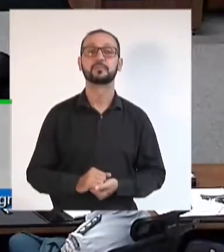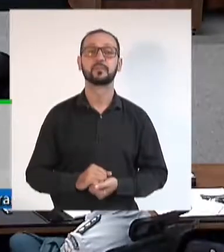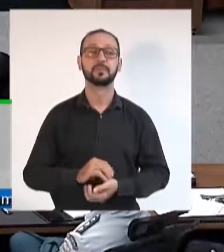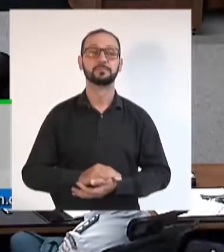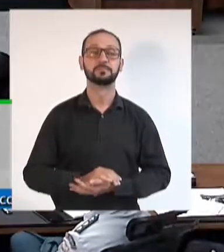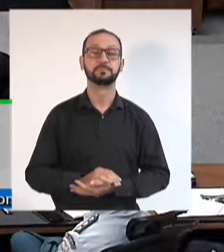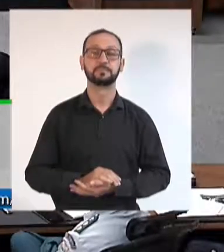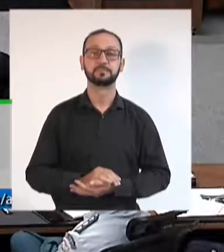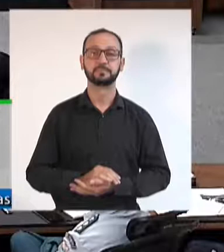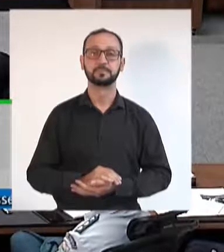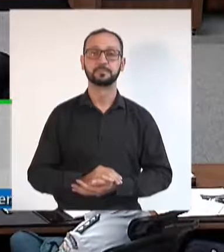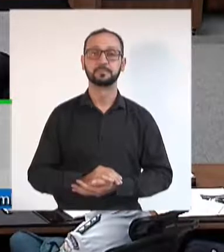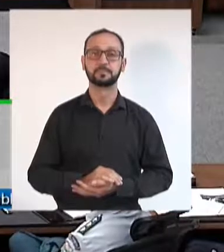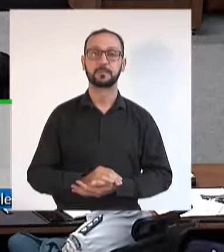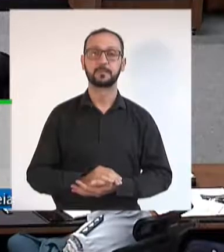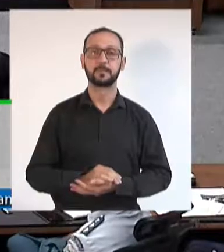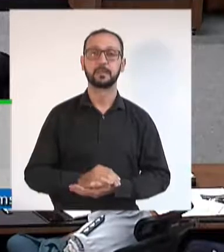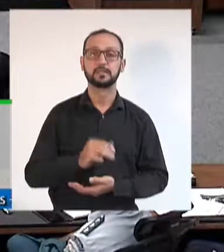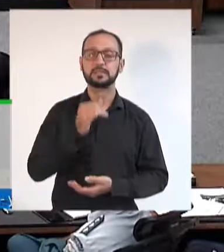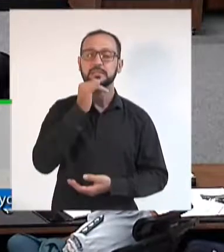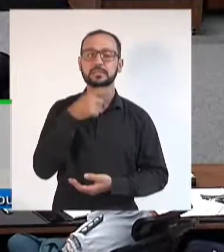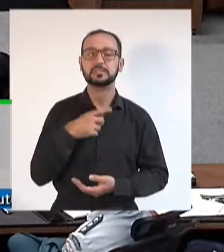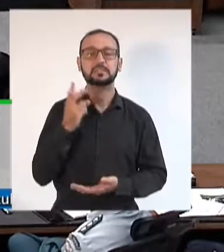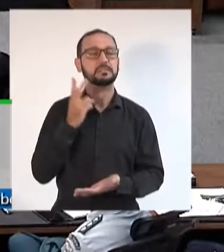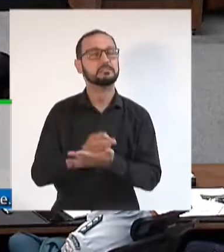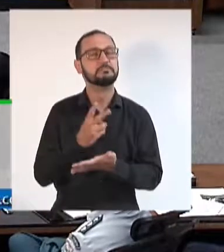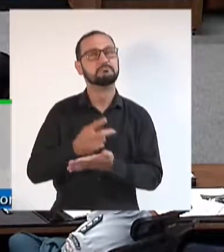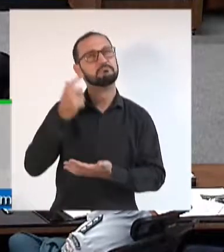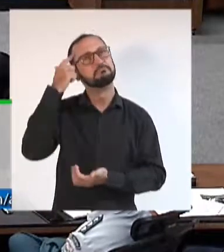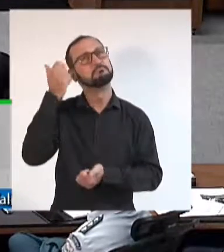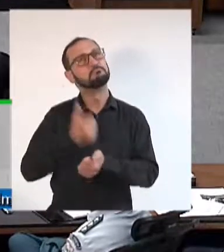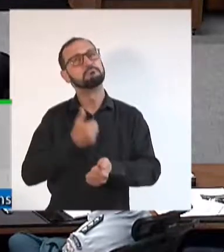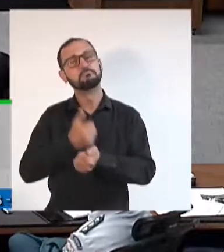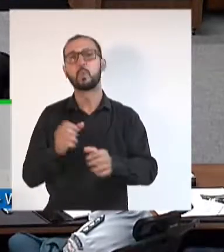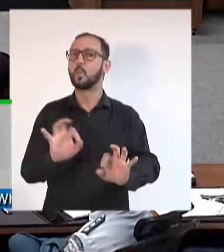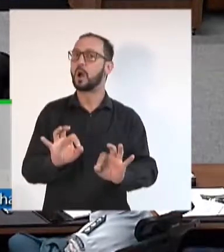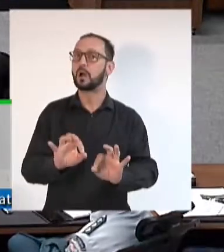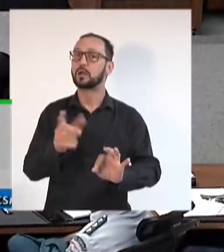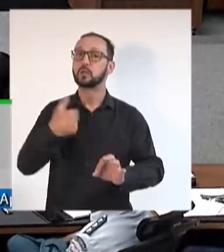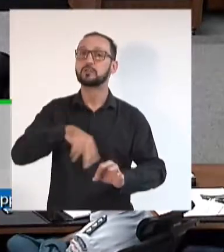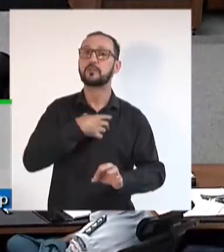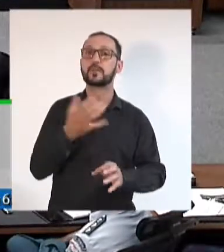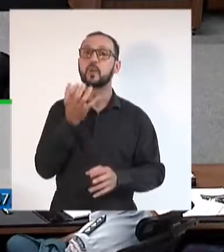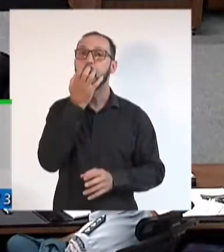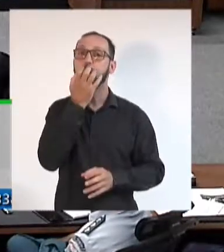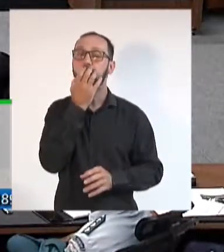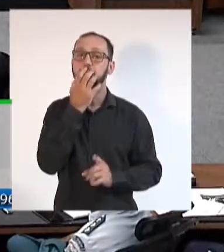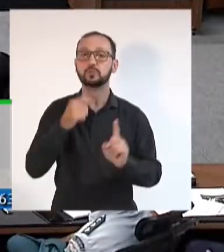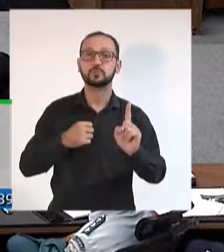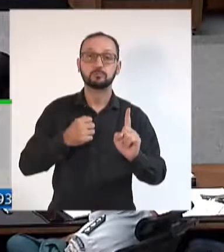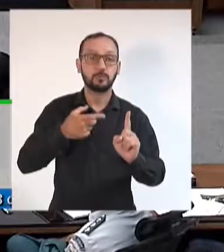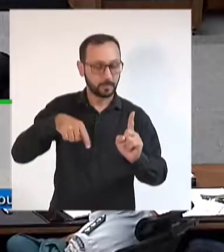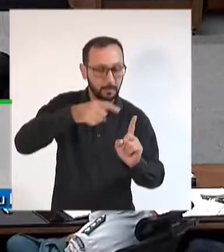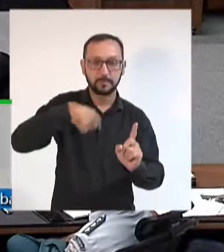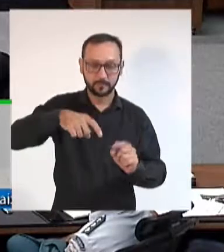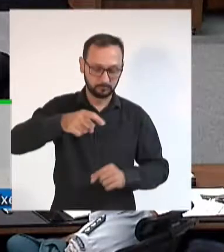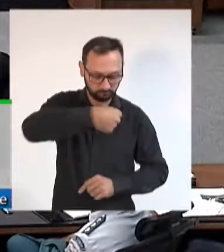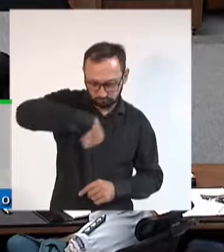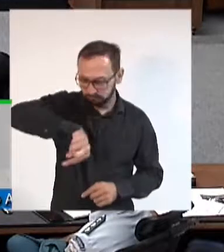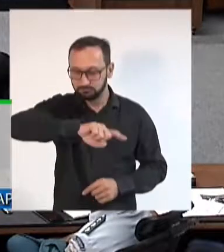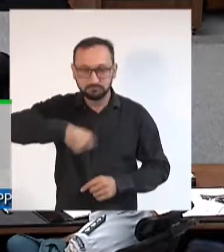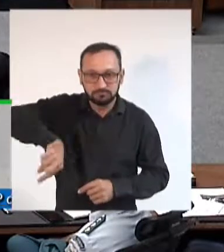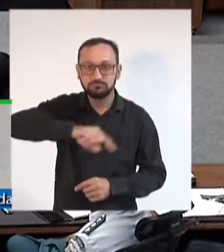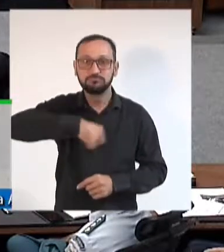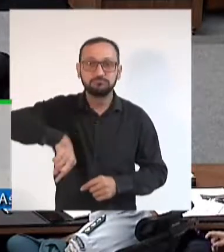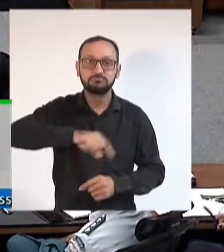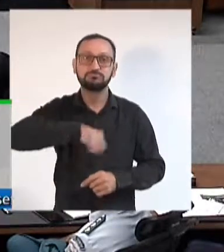a gente sabe. Então, se a gente não parar para pensar, nós vamos ficar como o cachorro correndo atrás do rabo. E é por